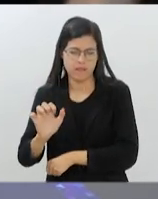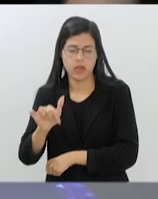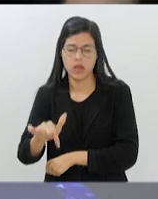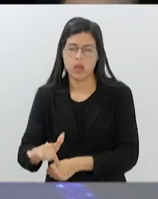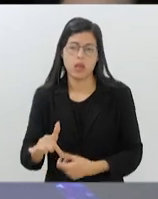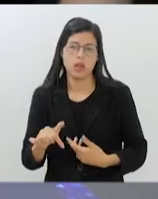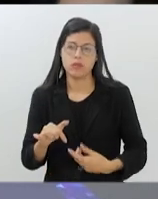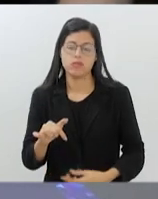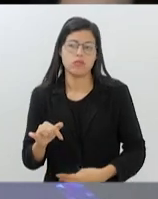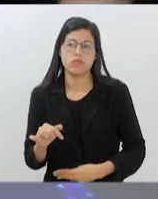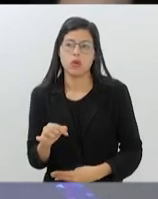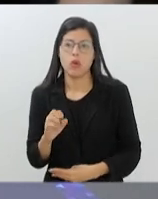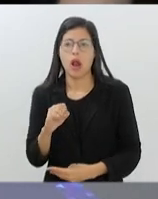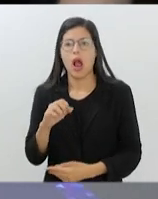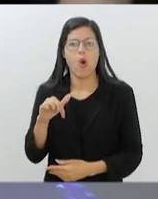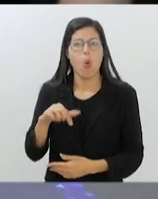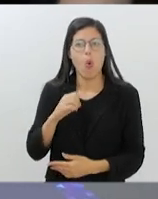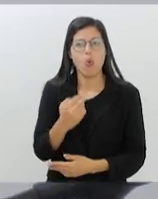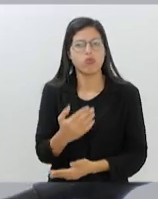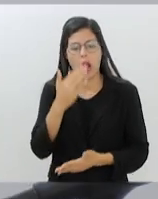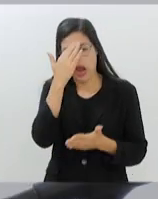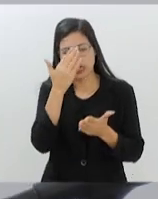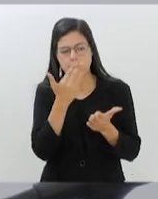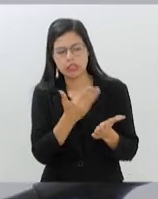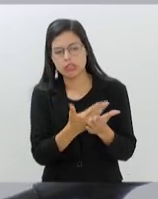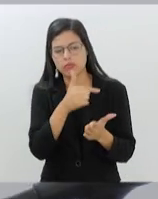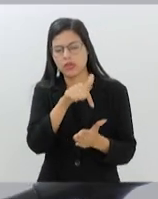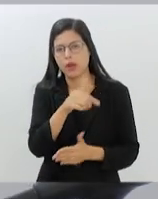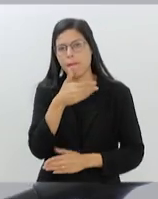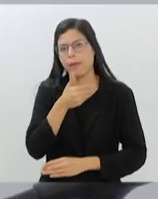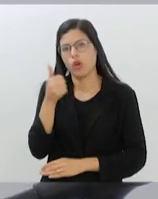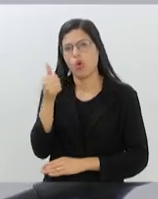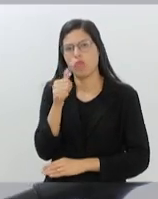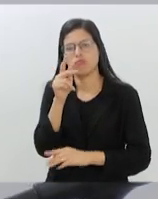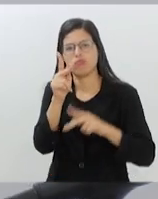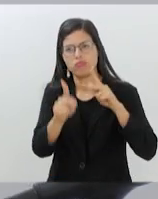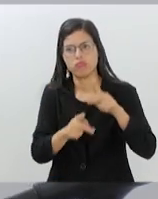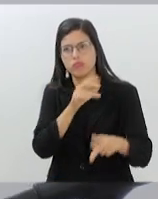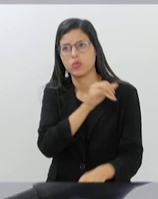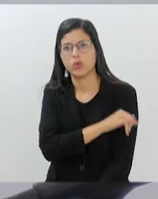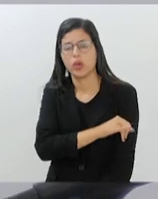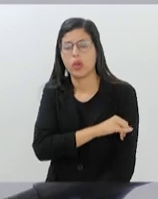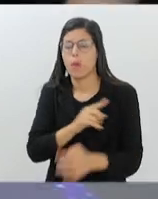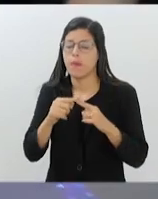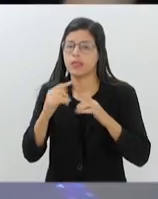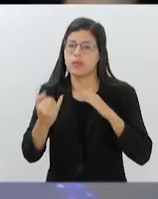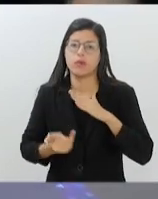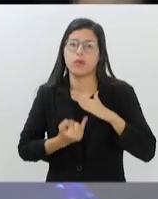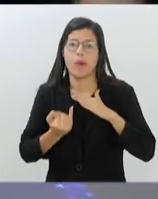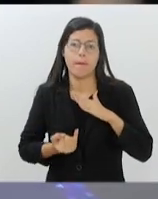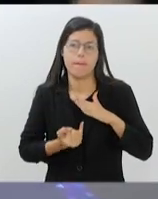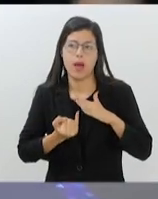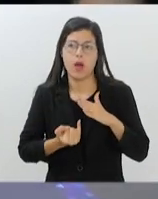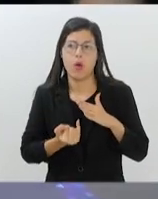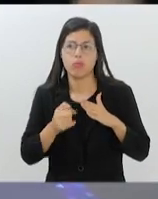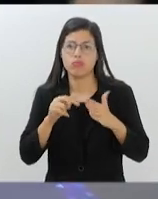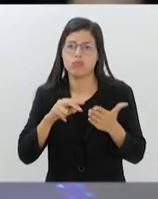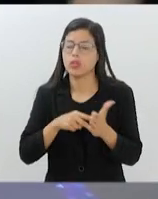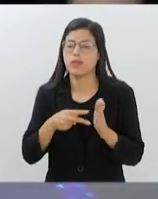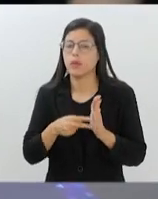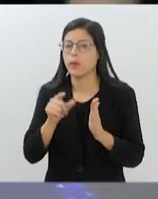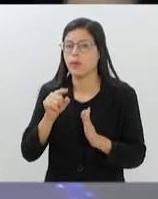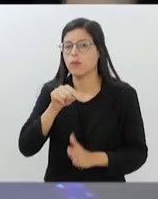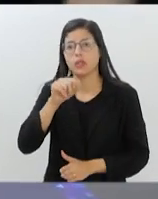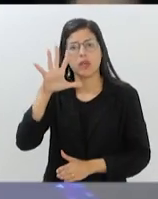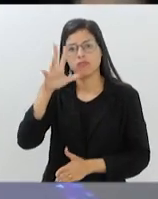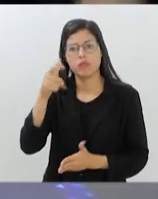Crendo que aquele veículo seja o melhor para o povo do Rio de Janeiro ok também mas é de forma informal ou seja o senhor tem a capacidade de